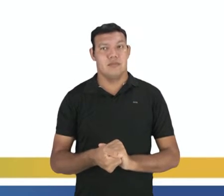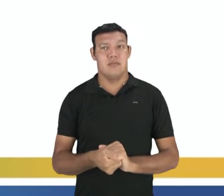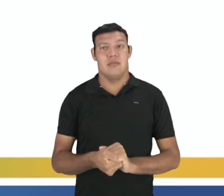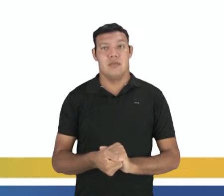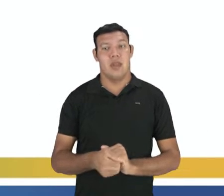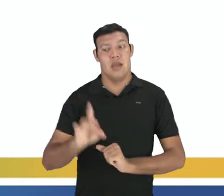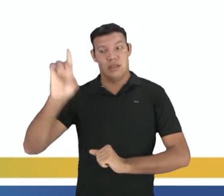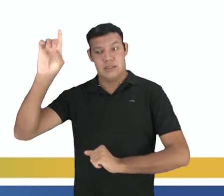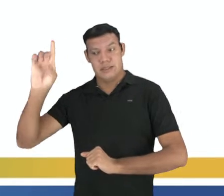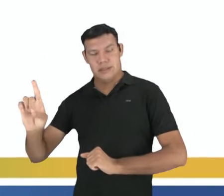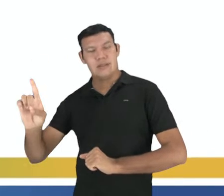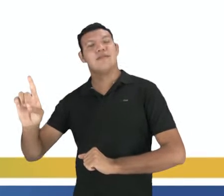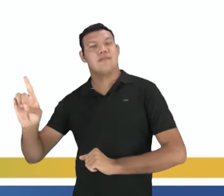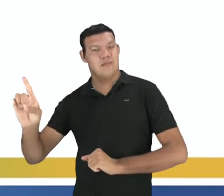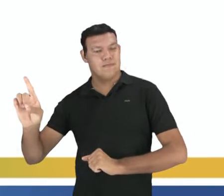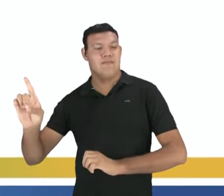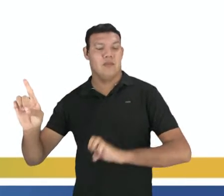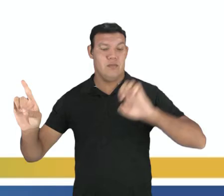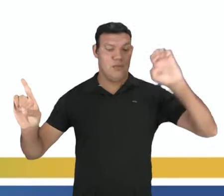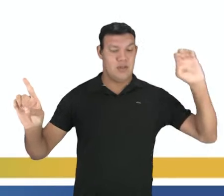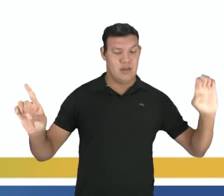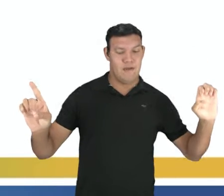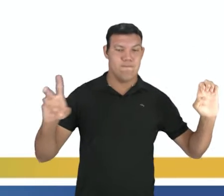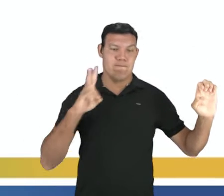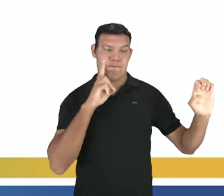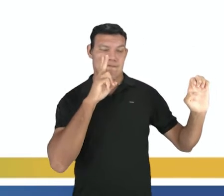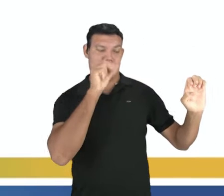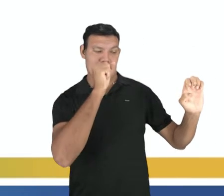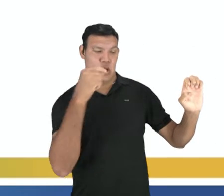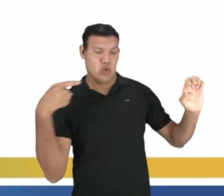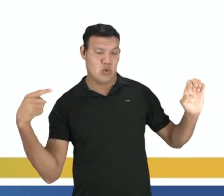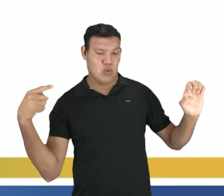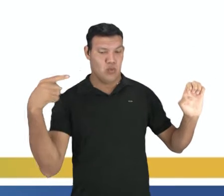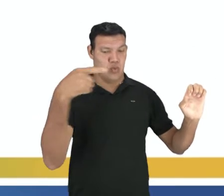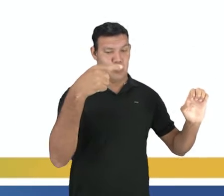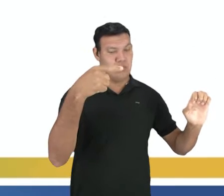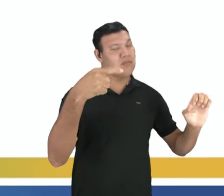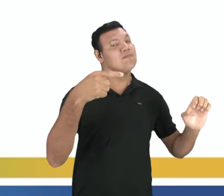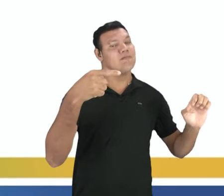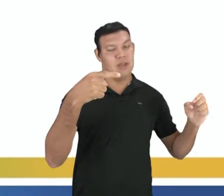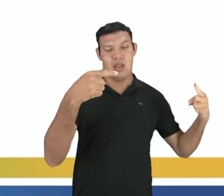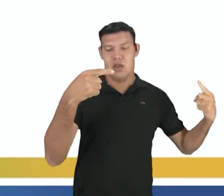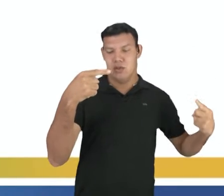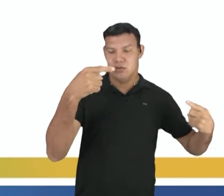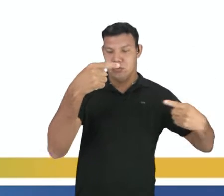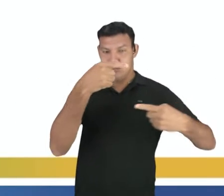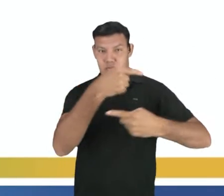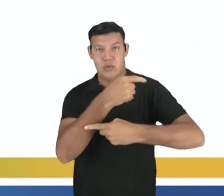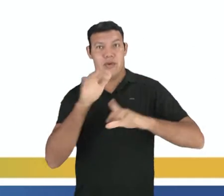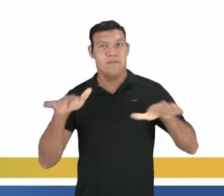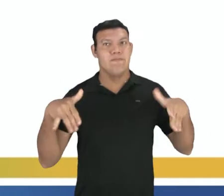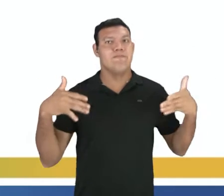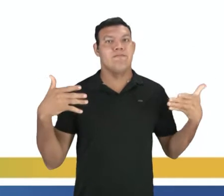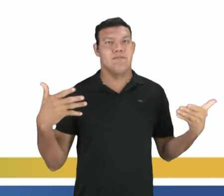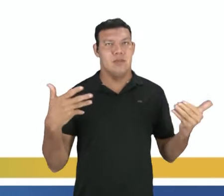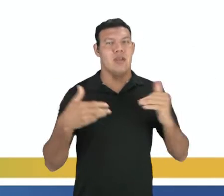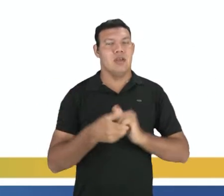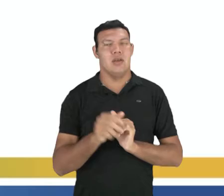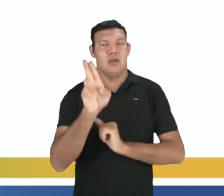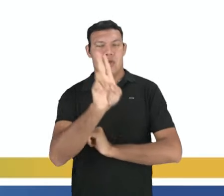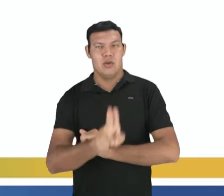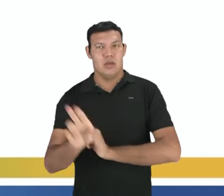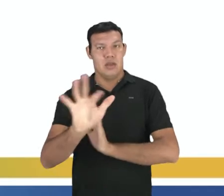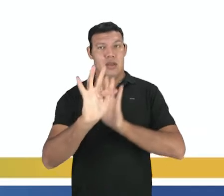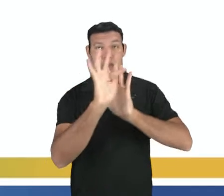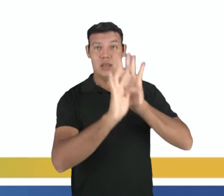deslocando para a direita e a força está sendo aplicada para a esquerda por exemplo nessa situação se você aplicar a